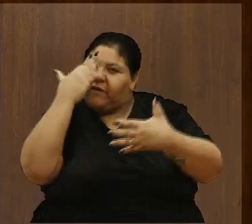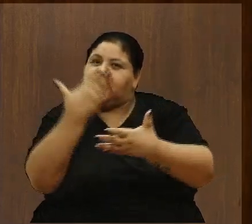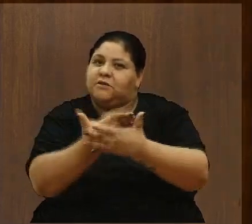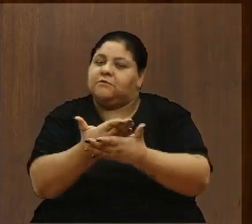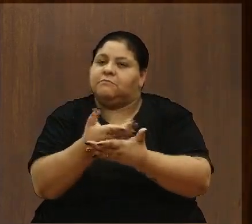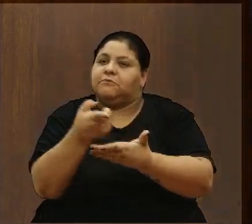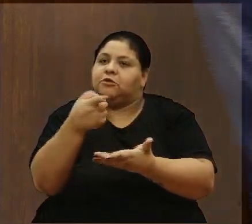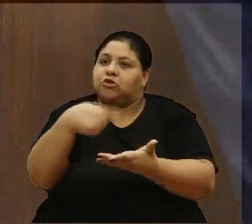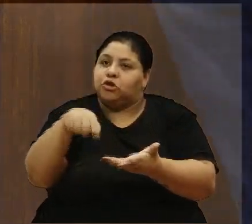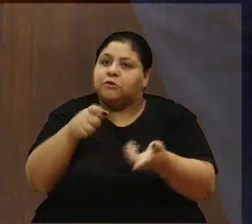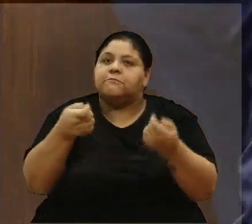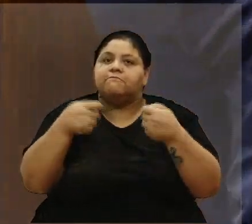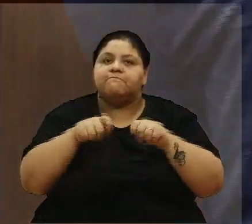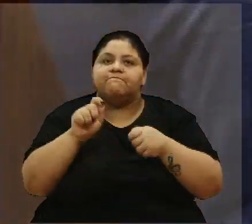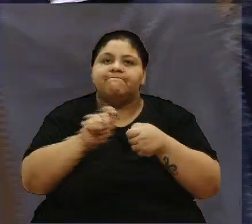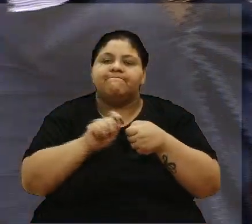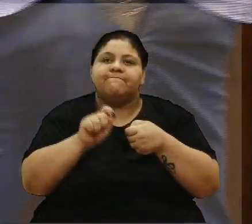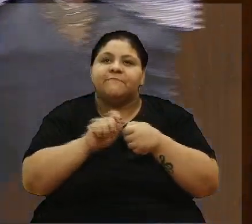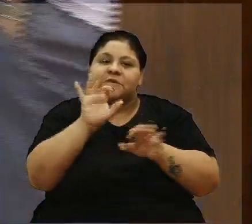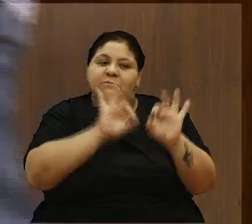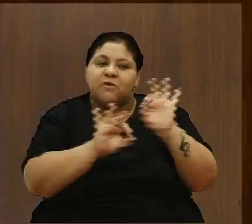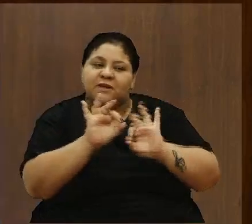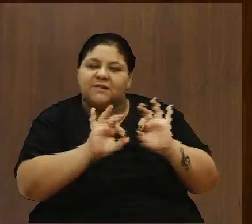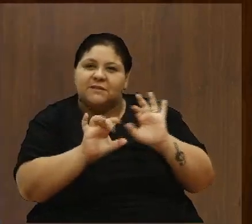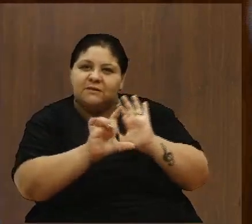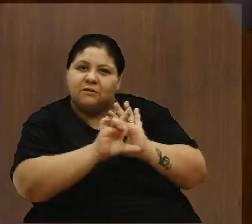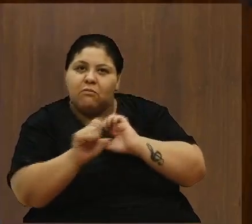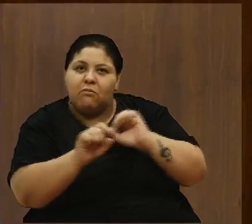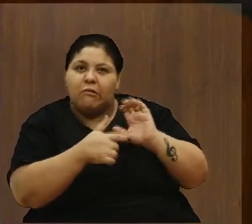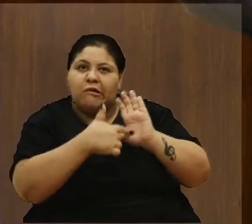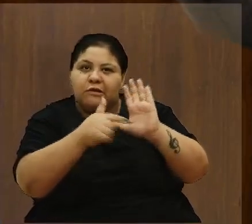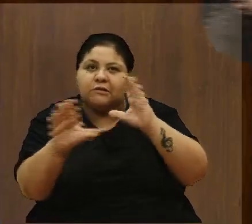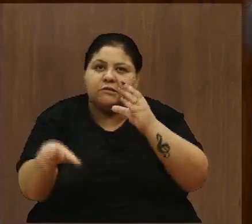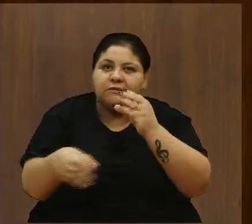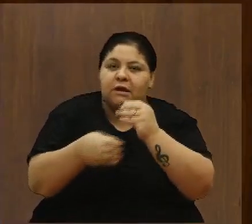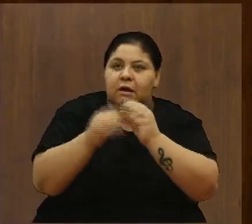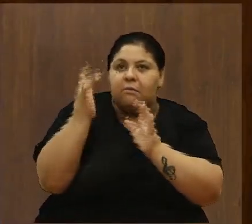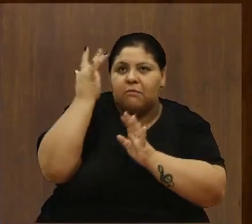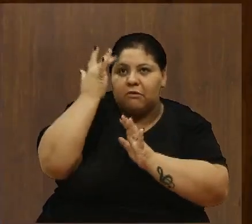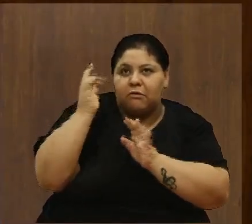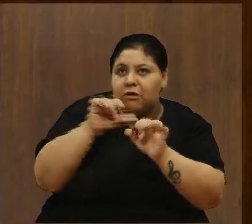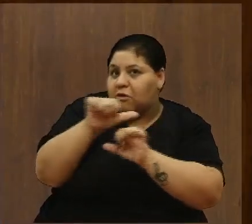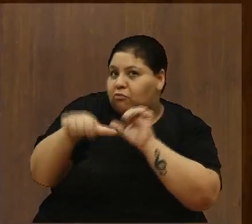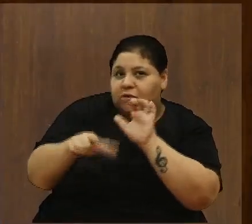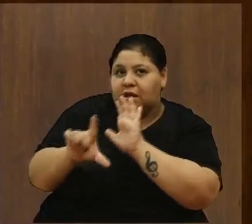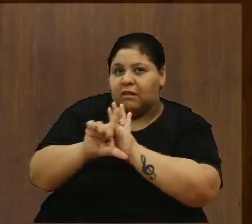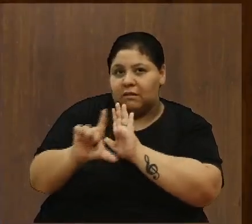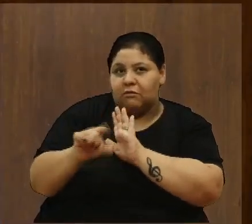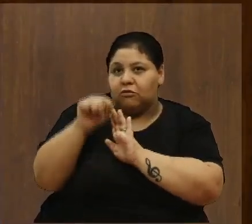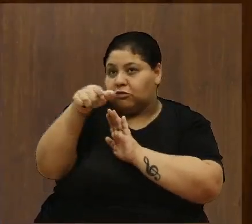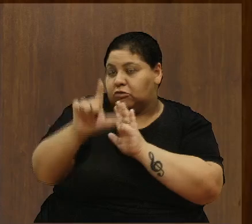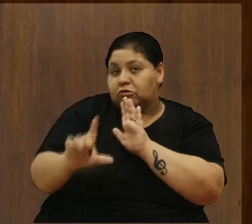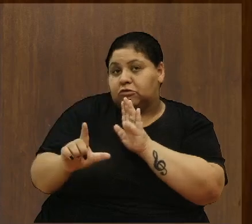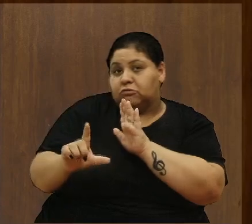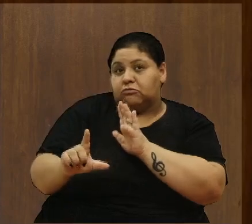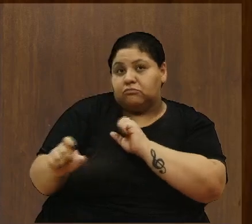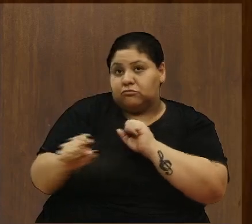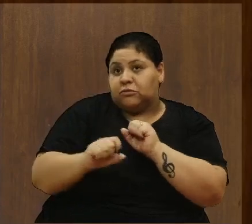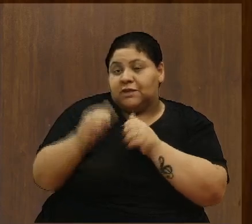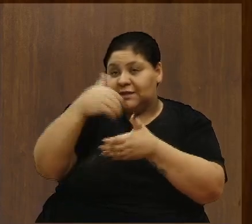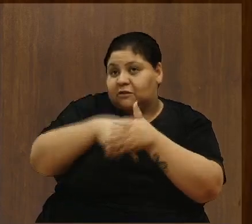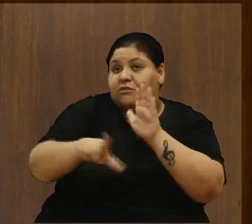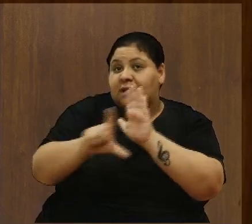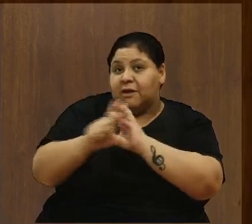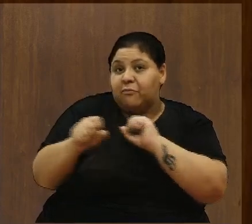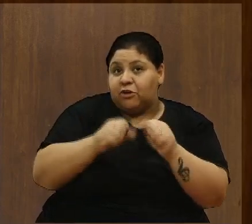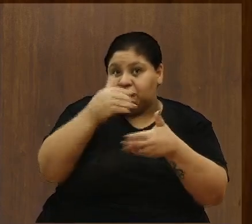nós precisamos fazer uma adequação na lei. Eu posso apresentar uma lei complementar amanhã e alterar a lei. O senhor é legítimo para votar contrário. Agora,